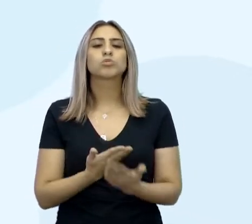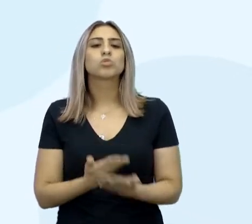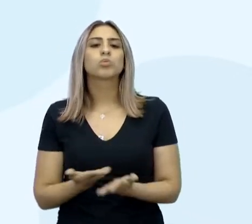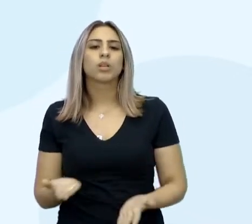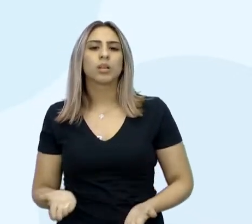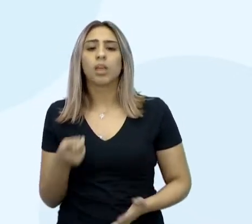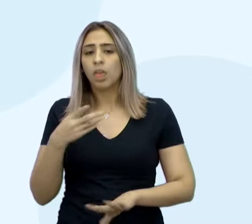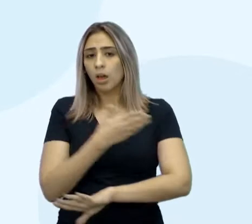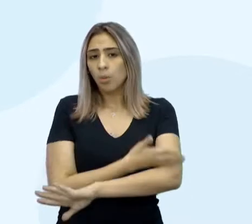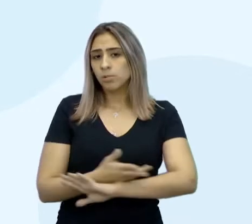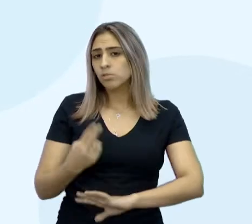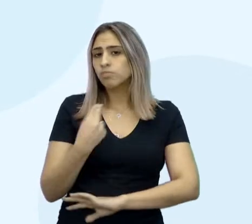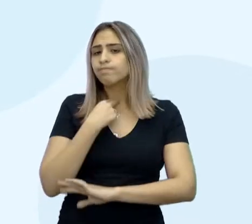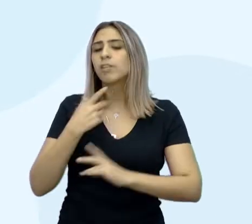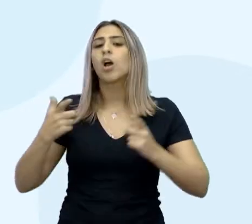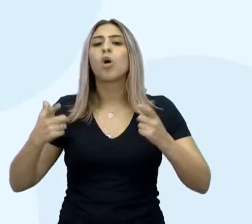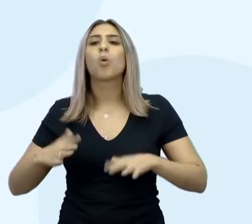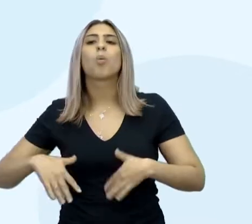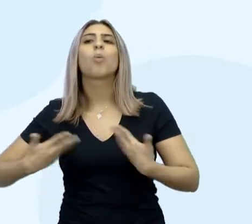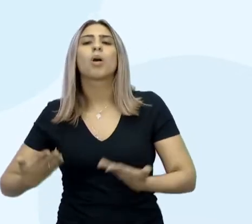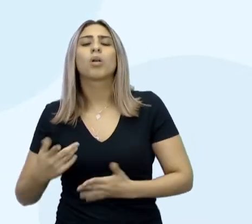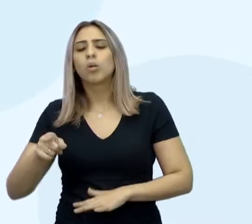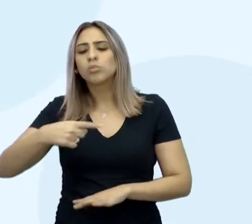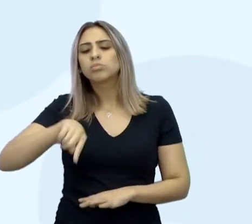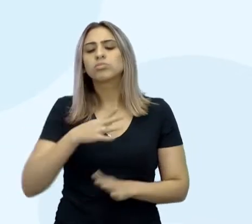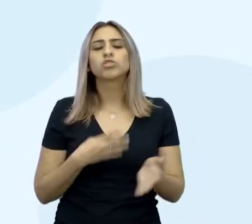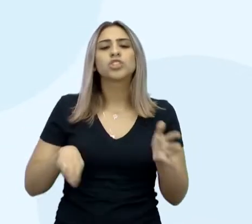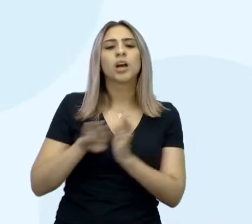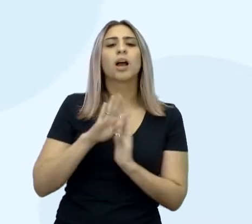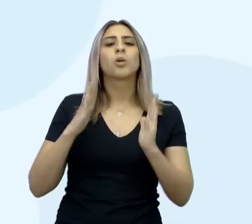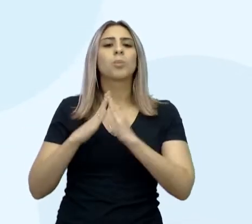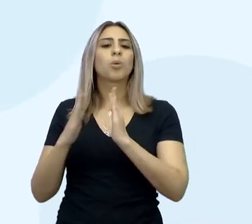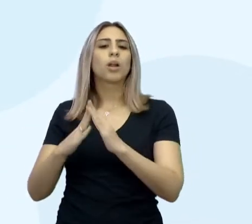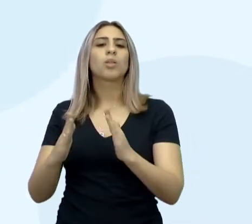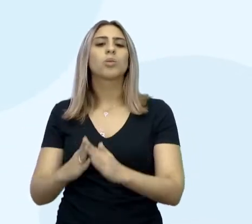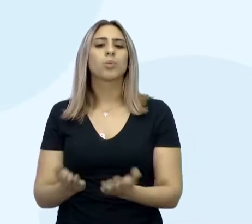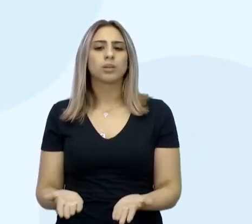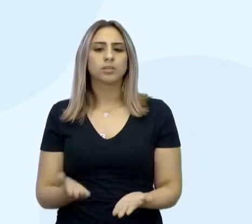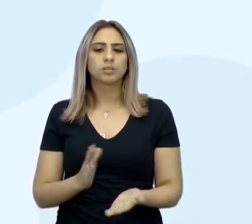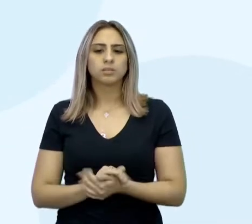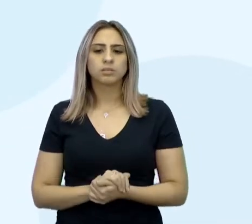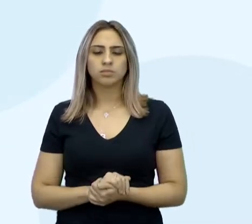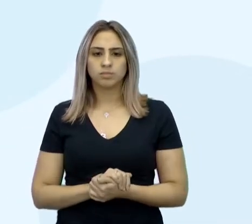Ela começou a ser ocupada quando? Quando é que chegaram os primeiros moradores?